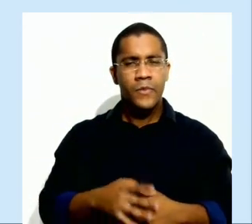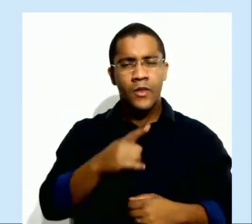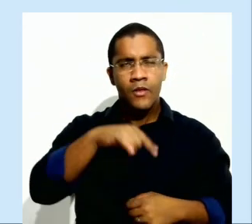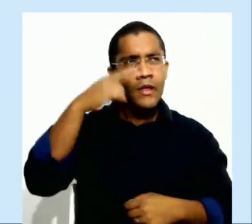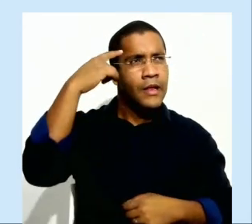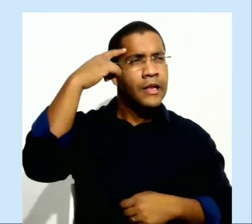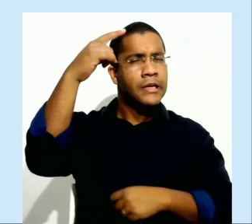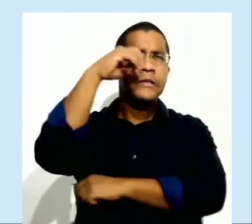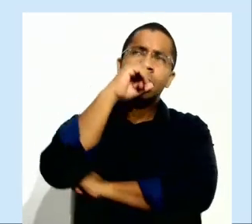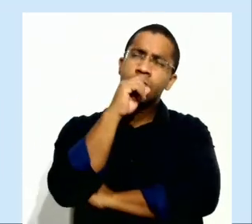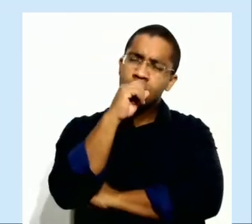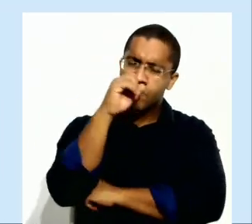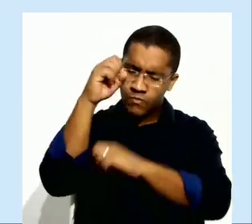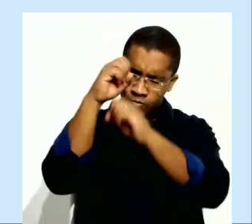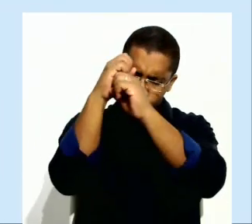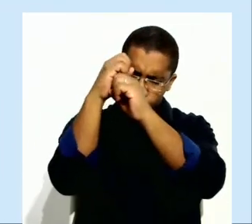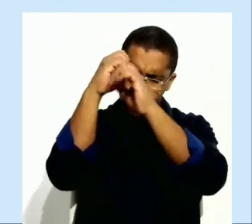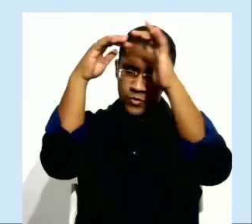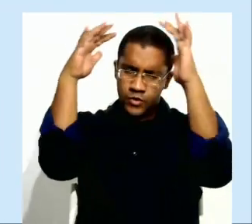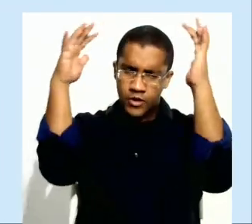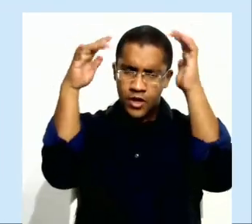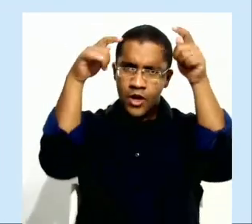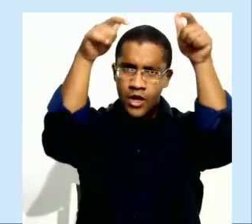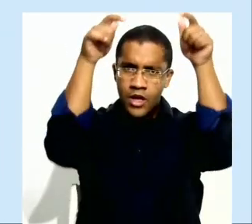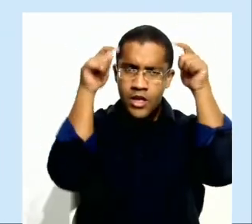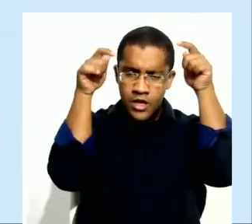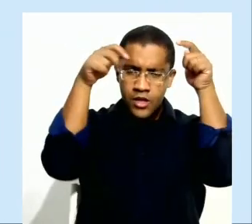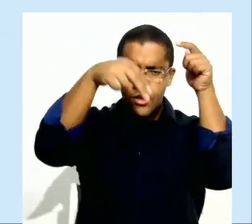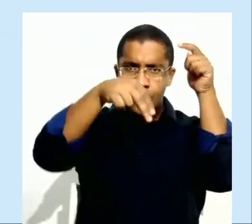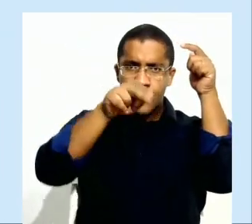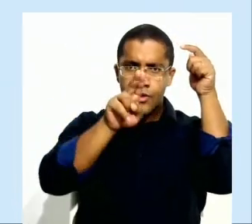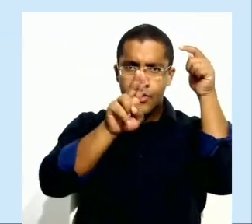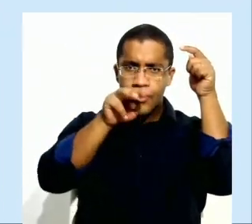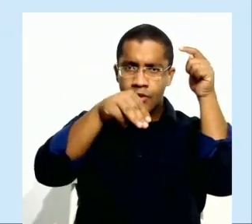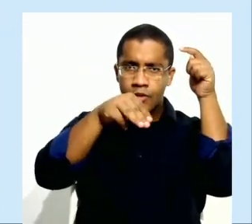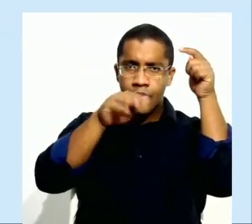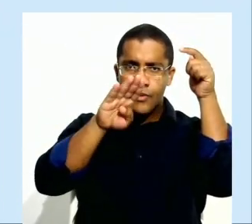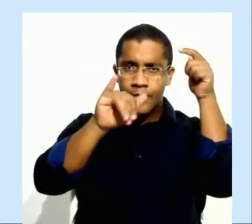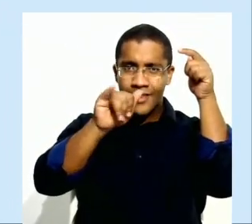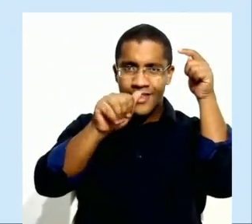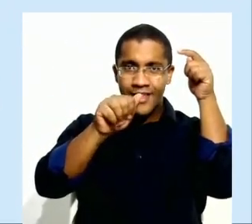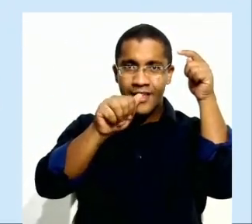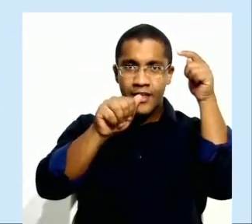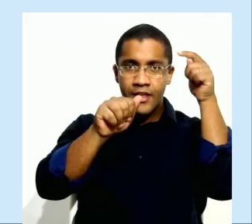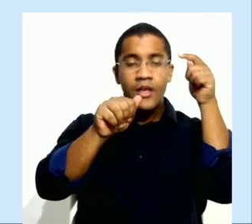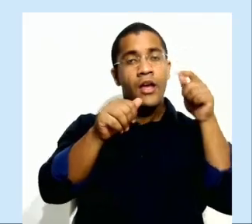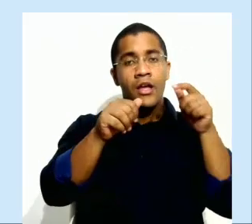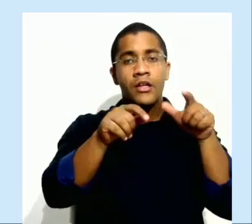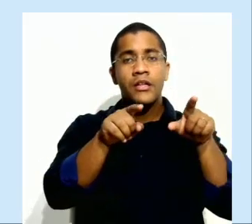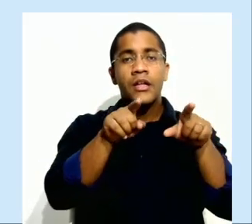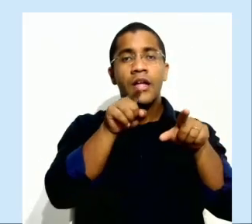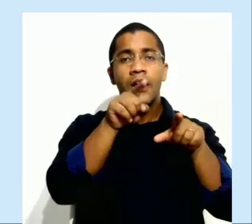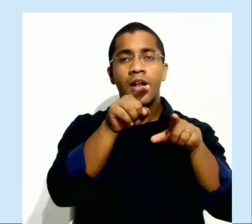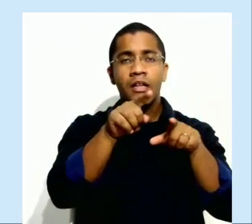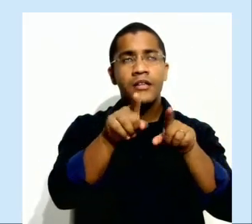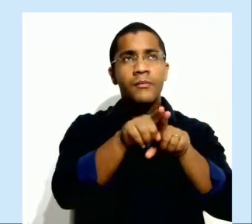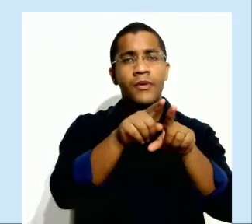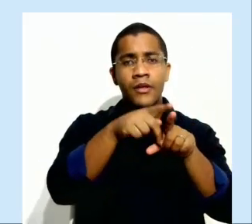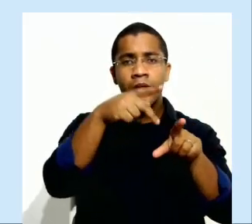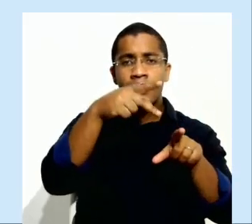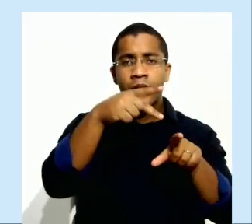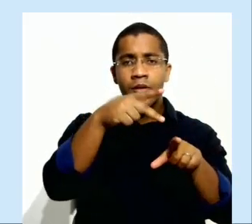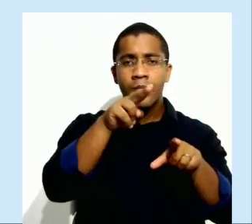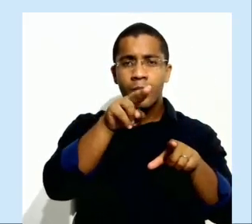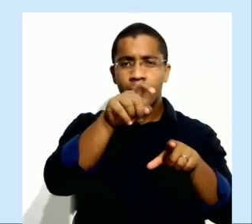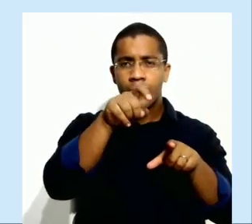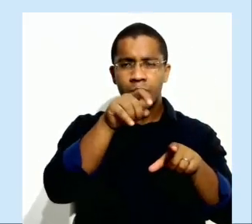Quando vem na mente de vocês o reino Núbia e o reino de Cush,